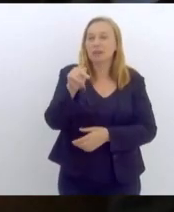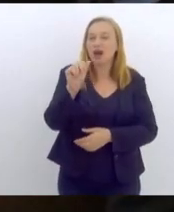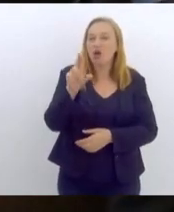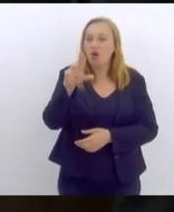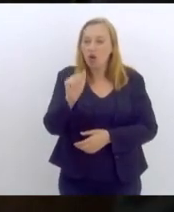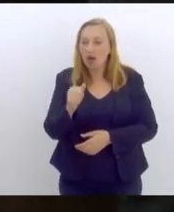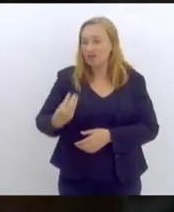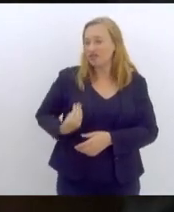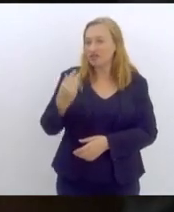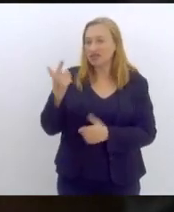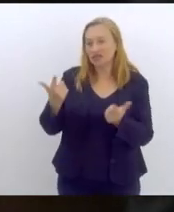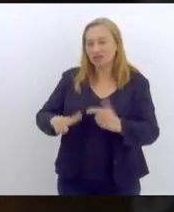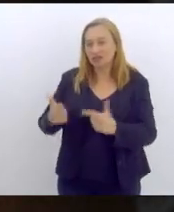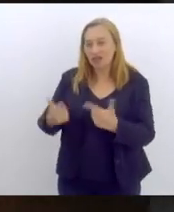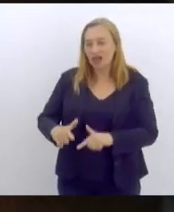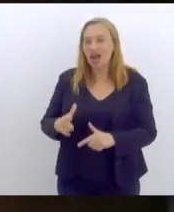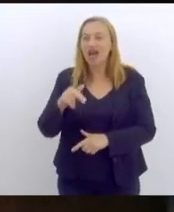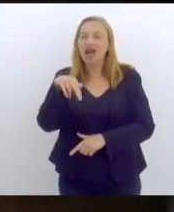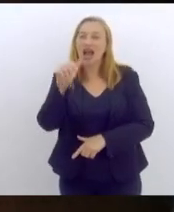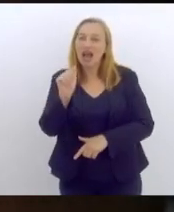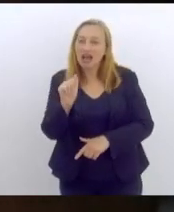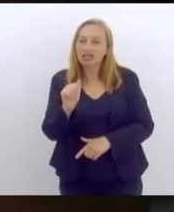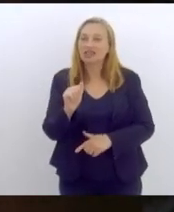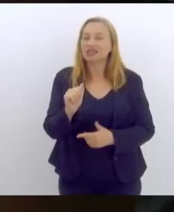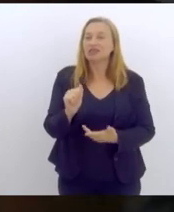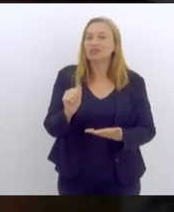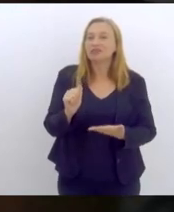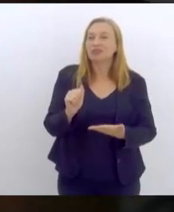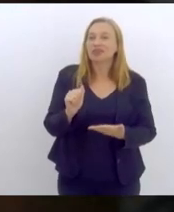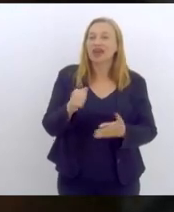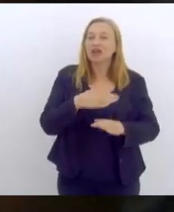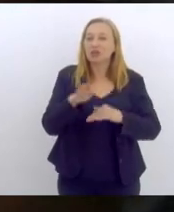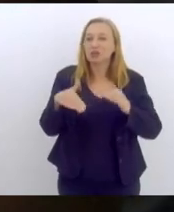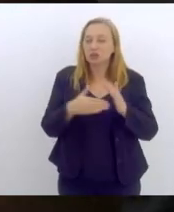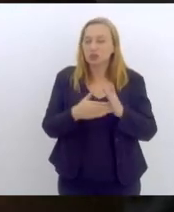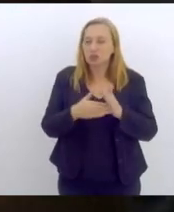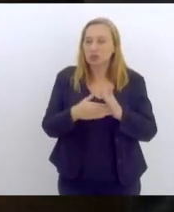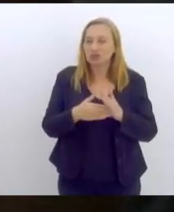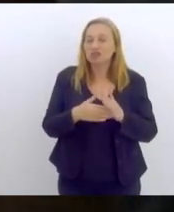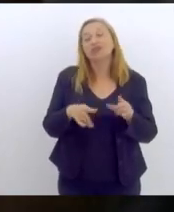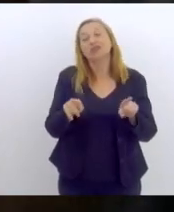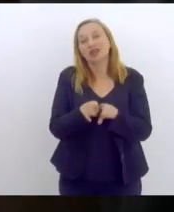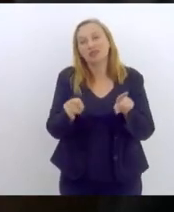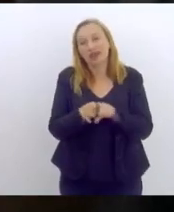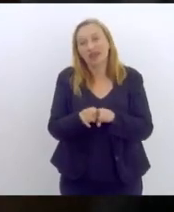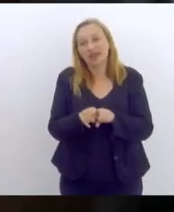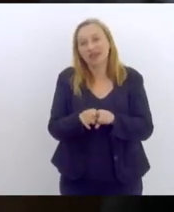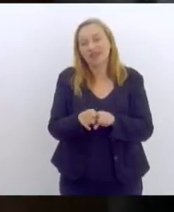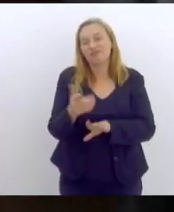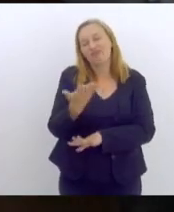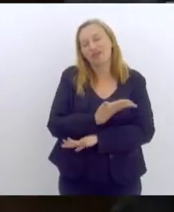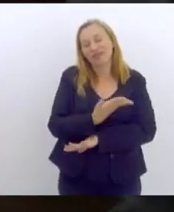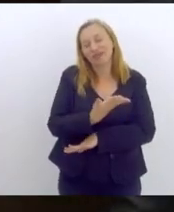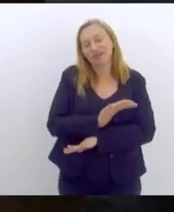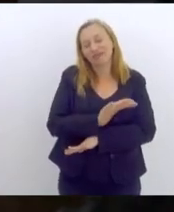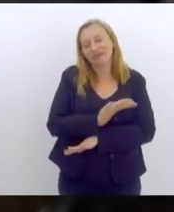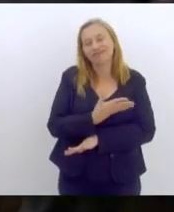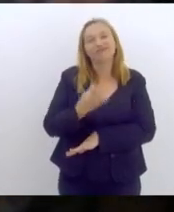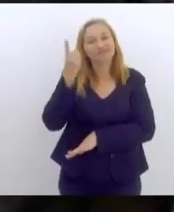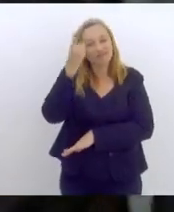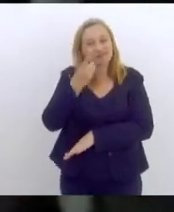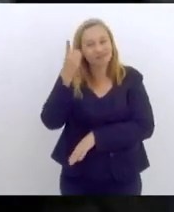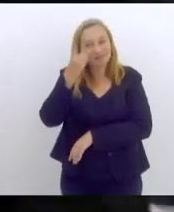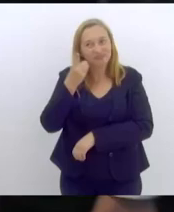faz aqui presente, a Ana Francisca, enfim, a todos. E também o meu querido amigo,